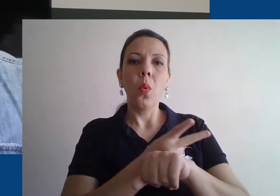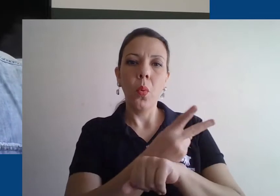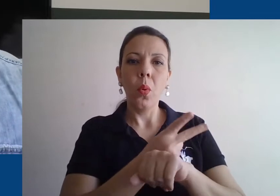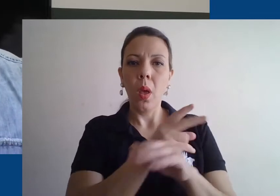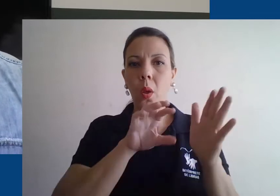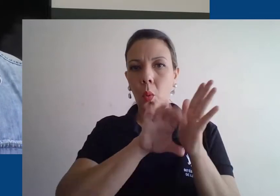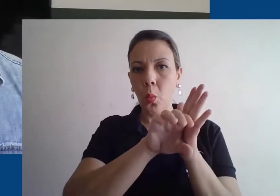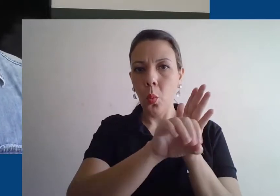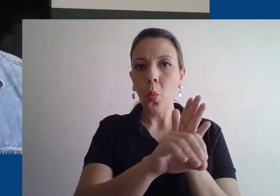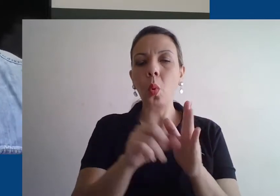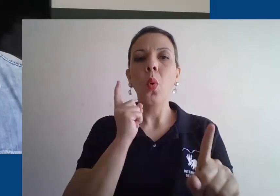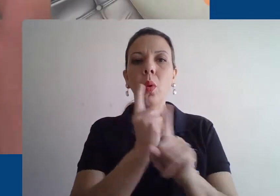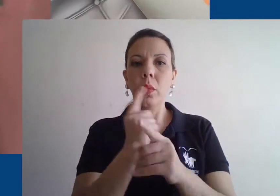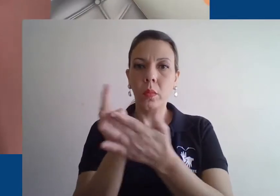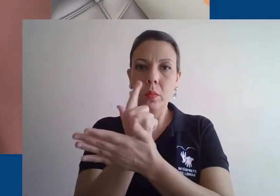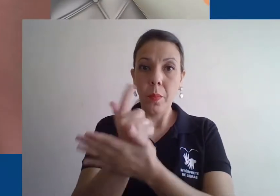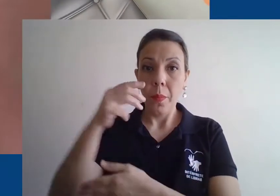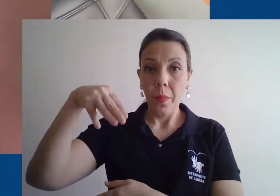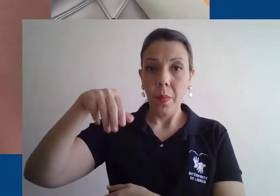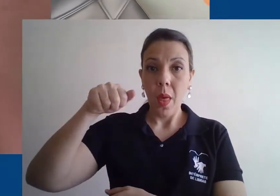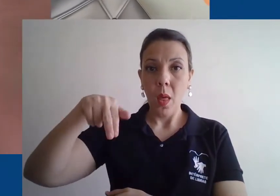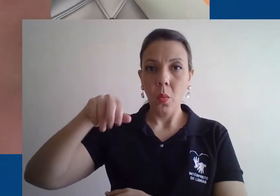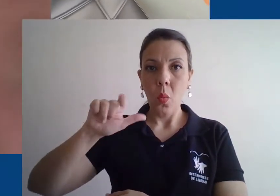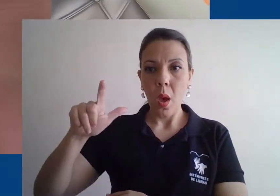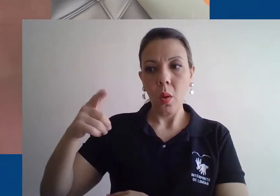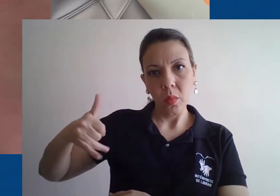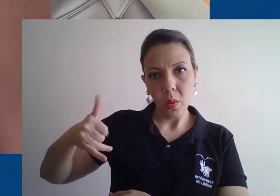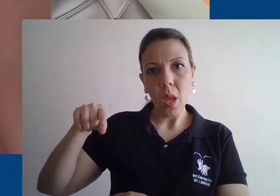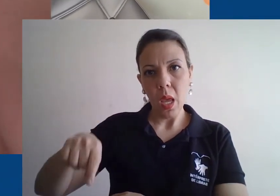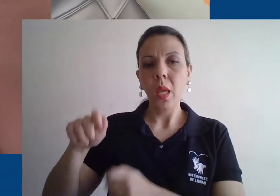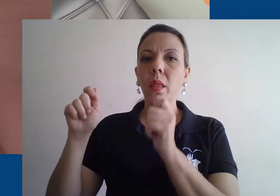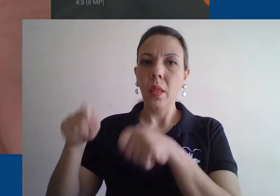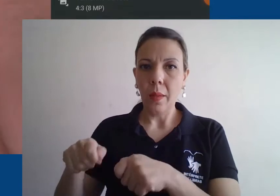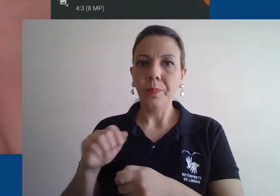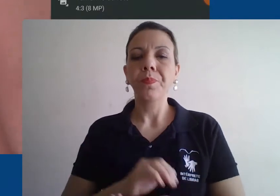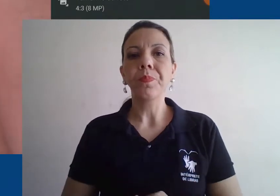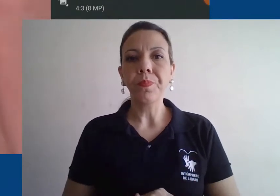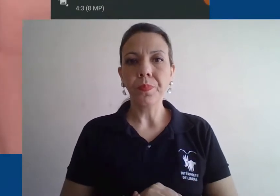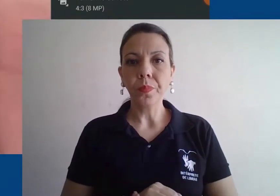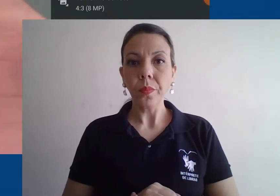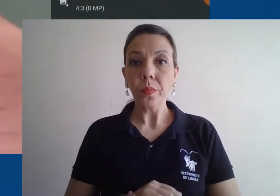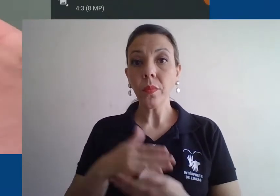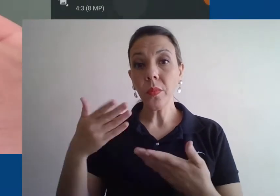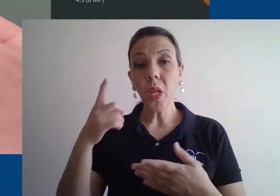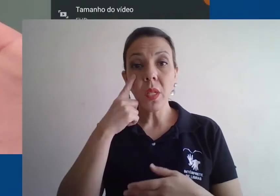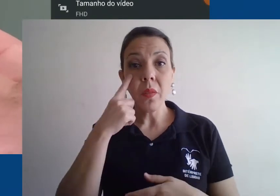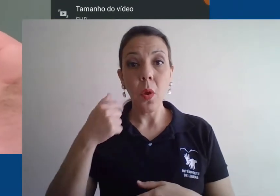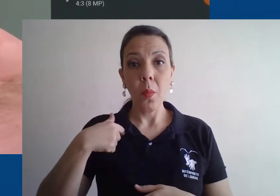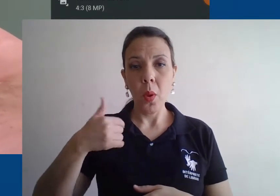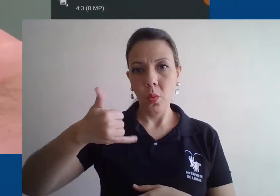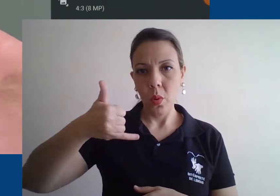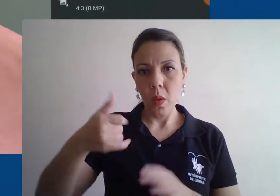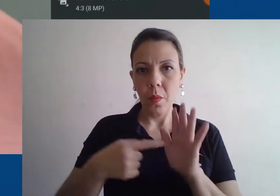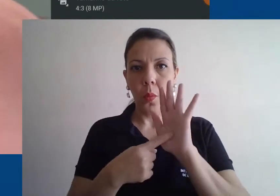é complicado de achar essas configurações. Aí pessoal, na minha câmera, vocês podem ver que eu venho aqui em configurações e a gente tem aqui, você